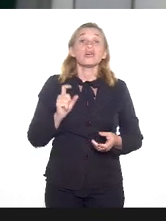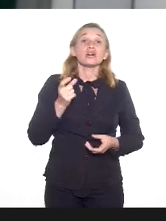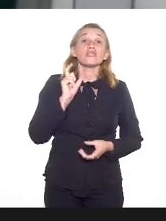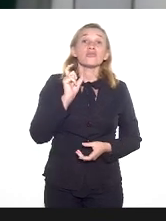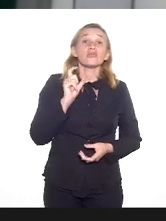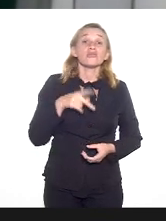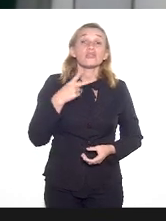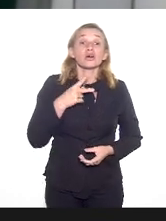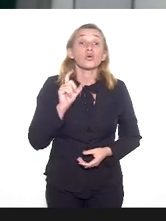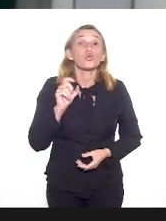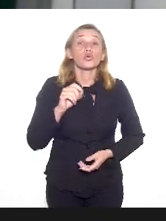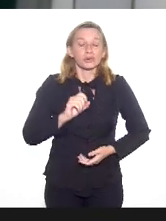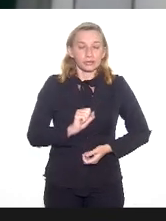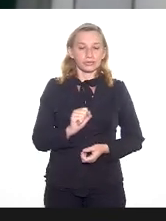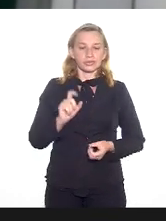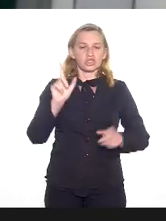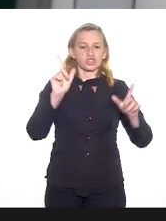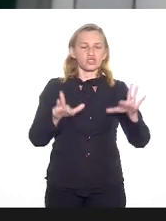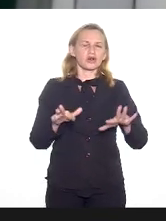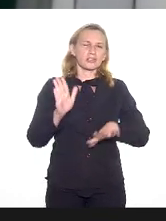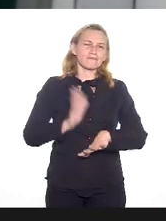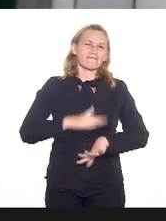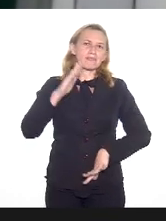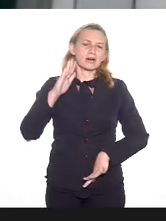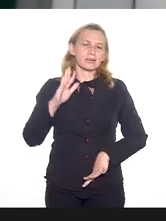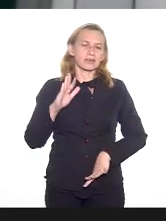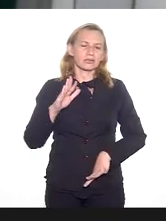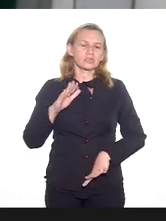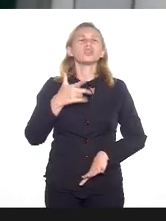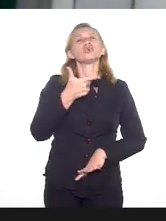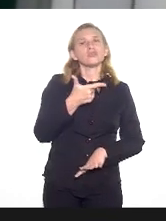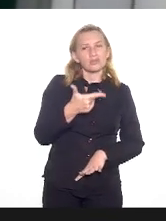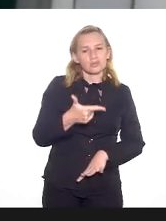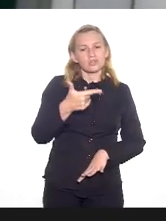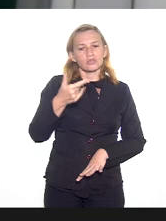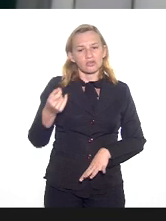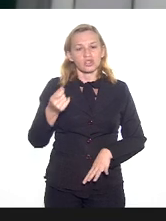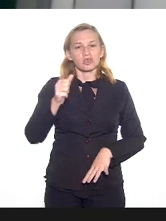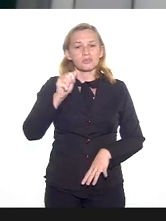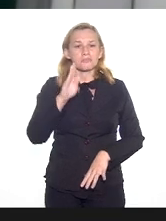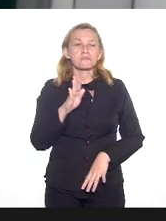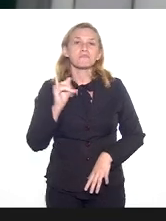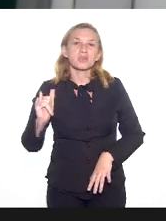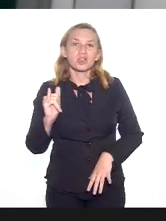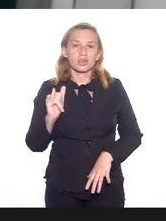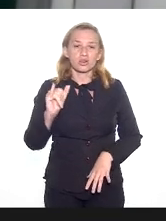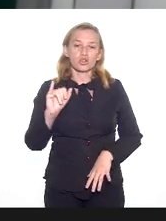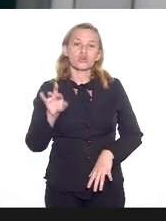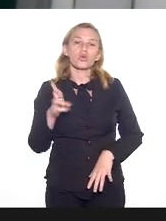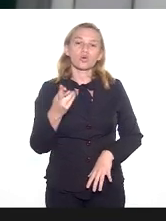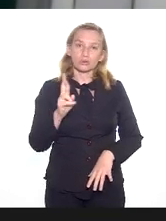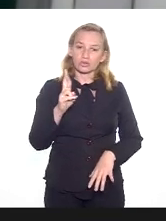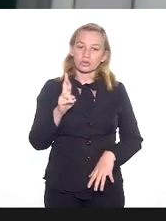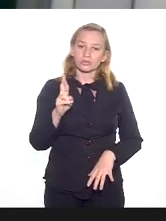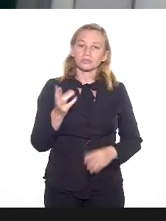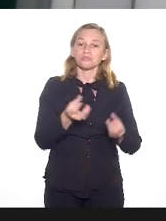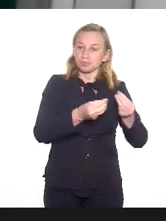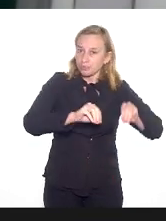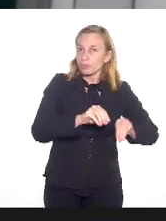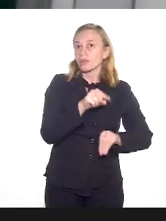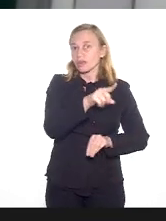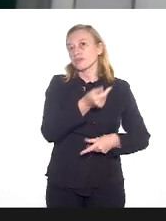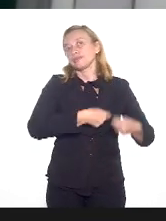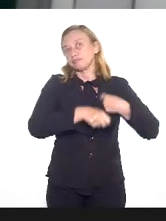O que quer dizer que dá uma diferença de mais de 20 bilhões de reais de prejuízo nesse